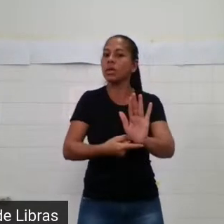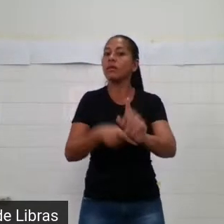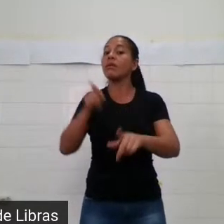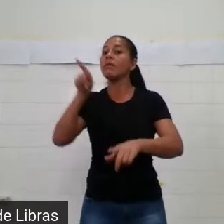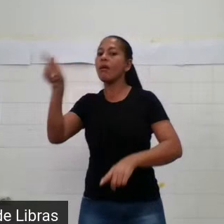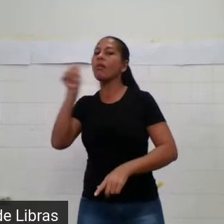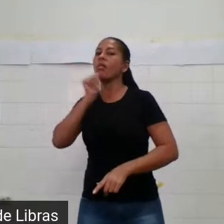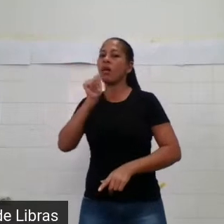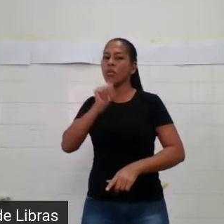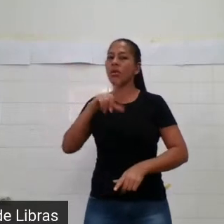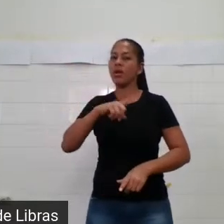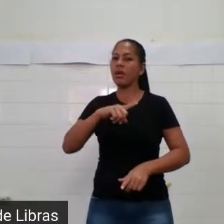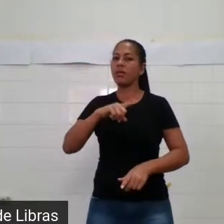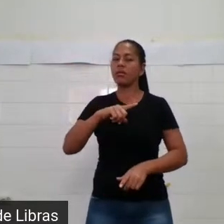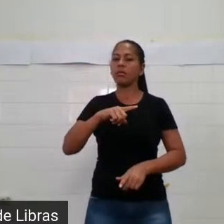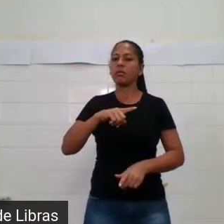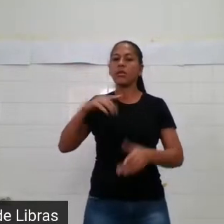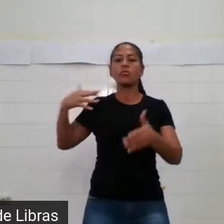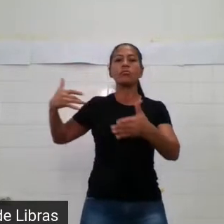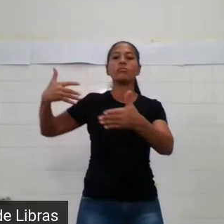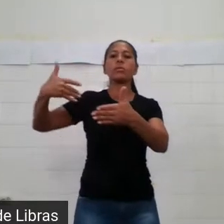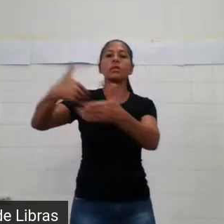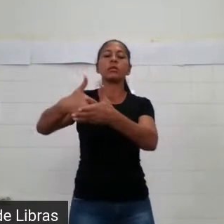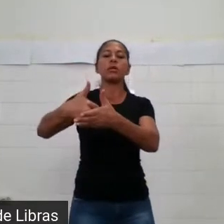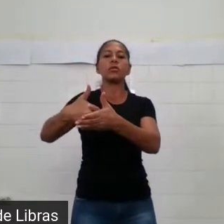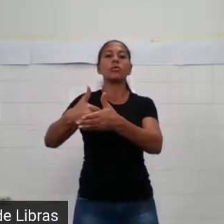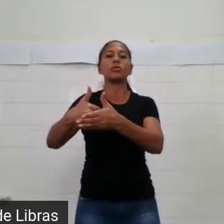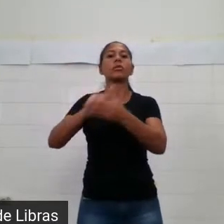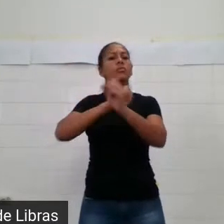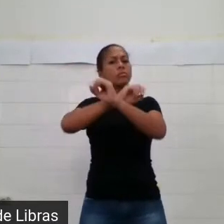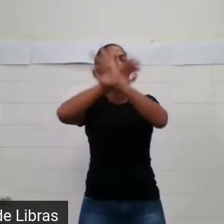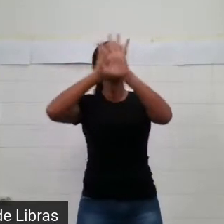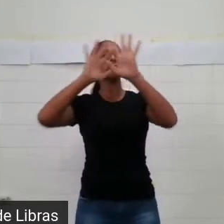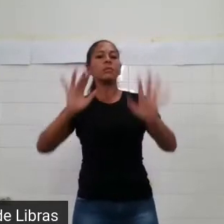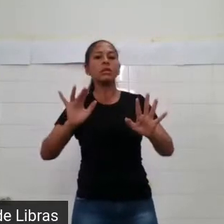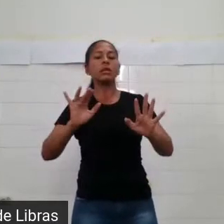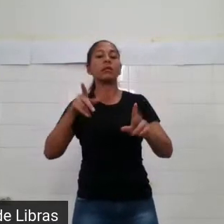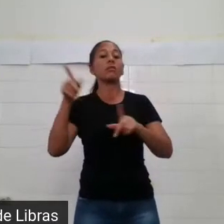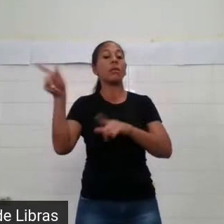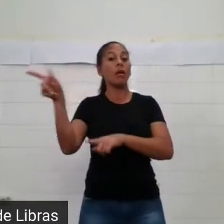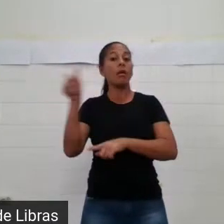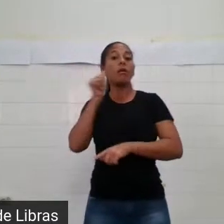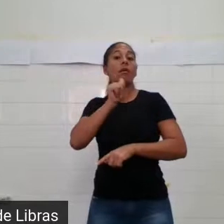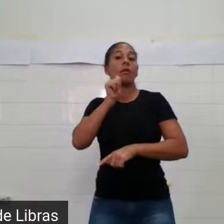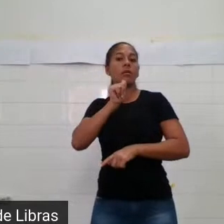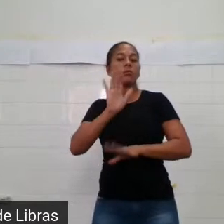de militância e de ativismo, não é? Desde muito cedo a Conceição